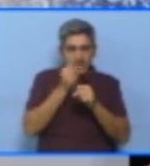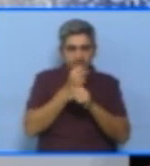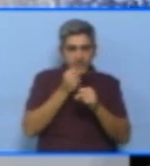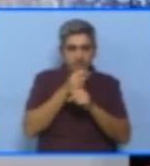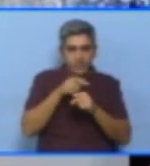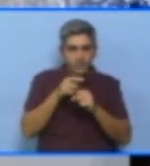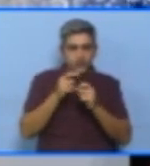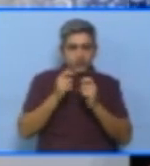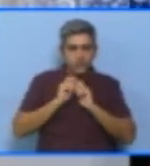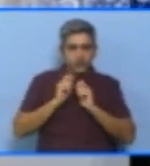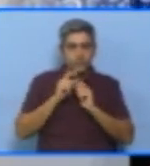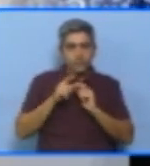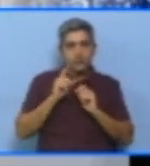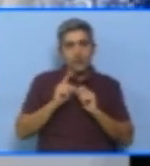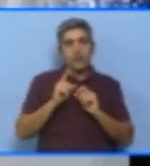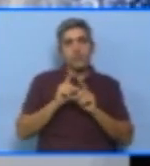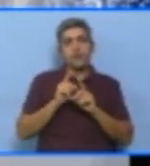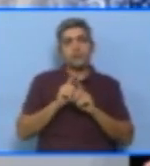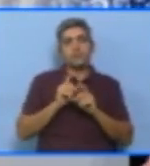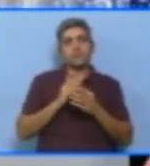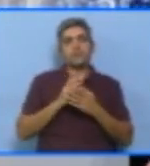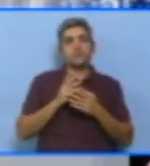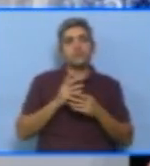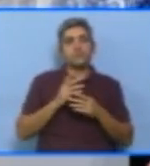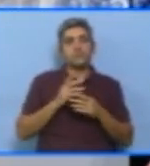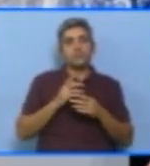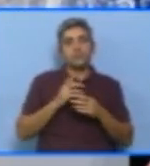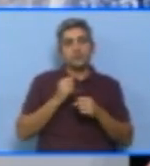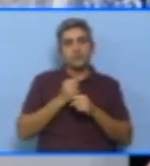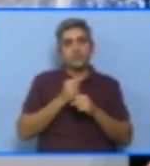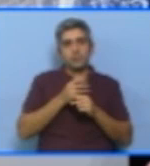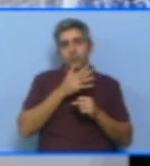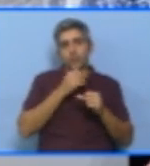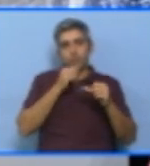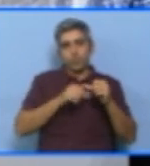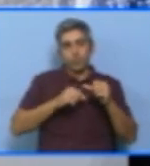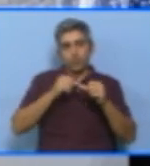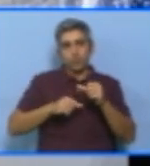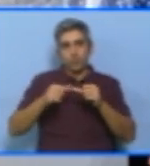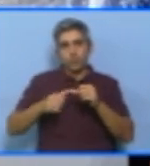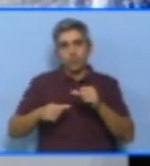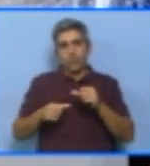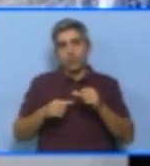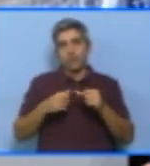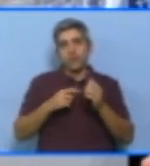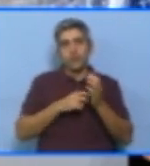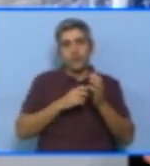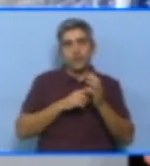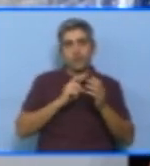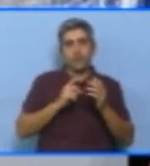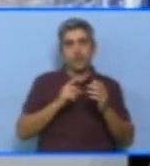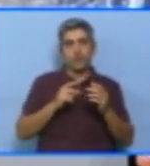serviços, estes ministérios, é uma questão meramente de estar a fazer discurso. E às vezes falta a